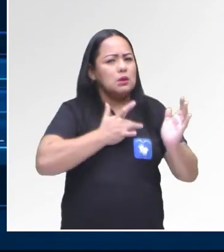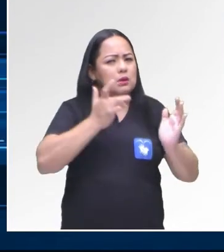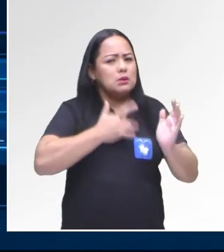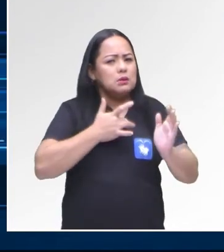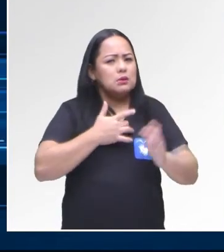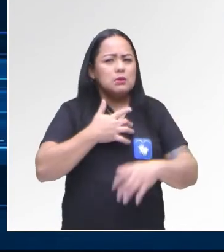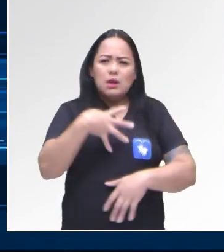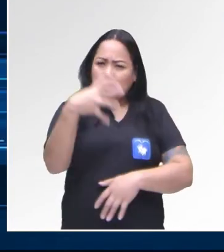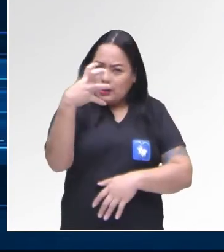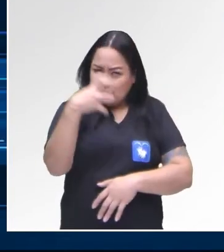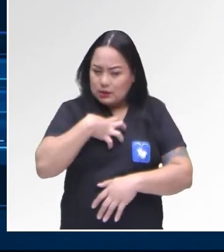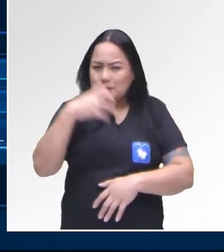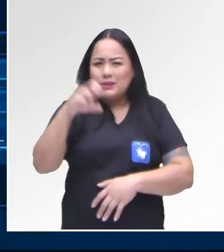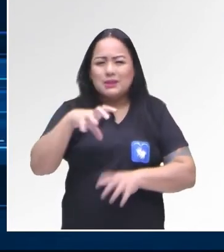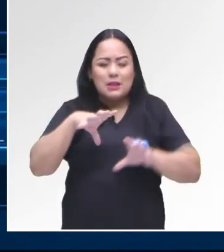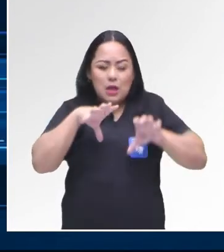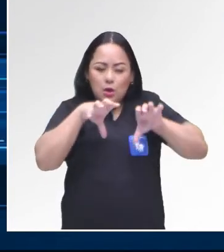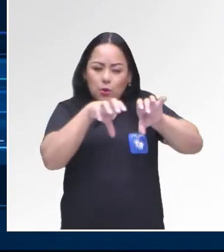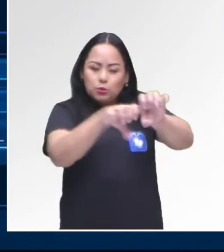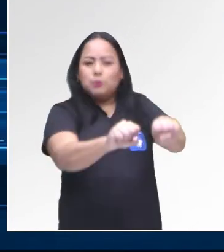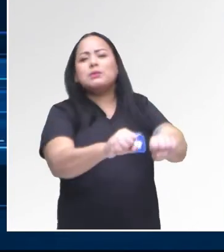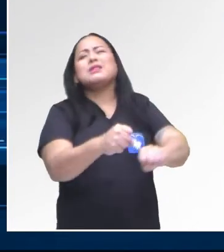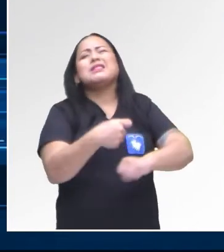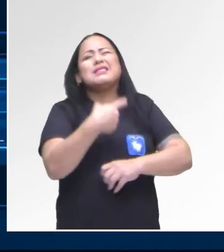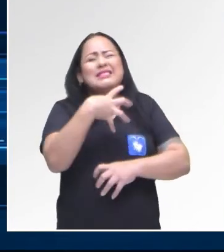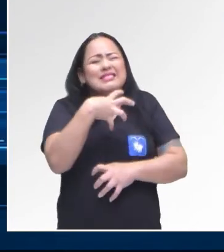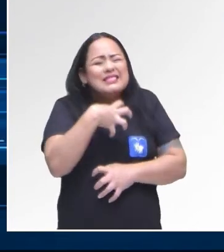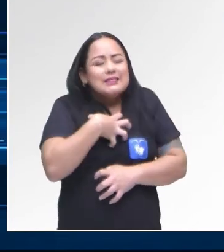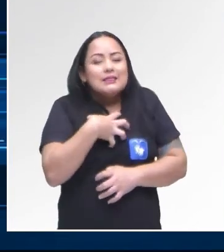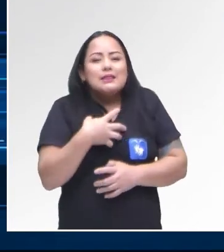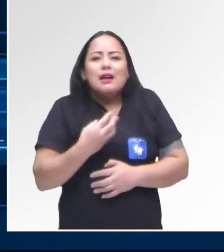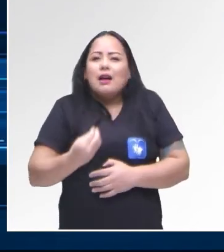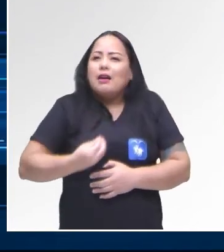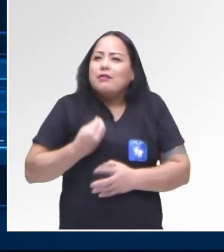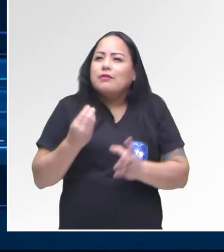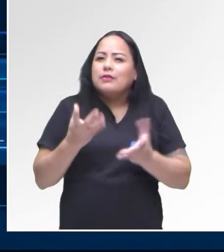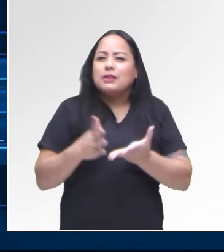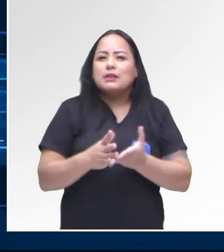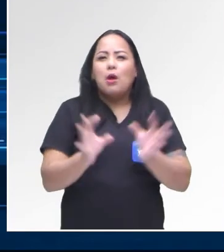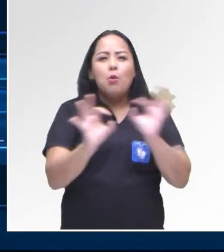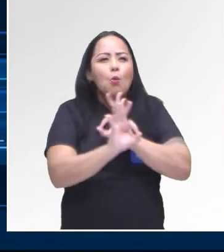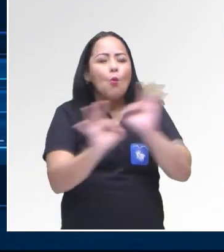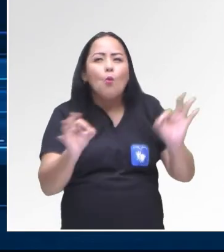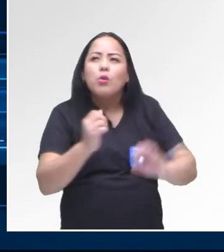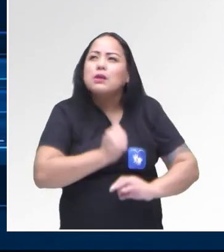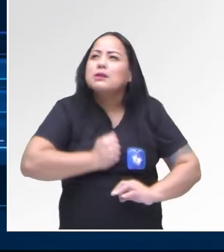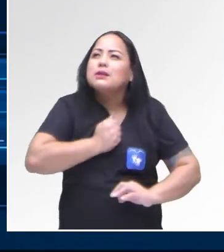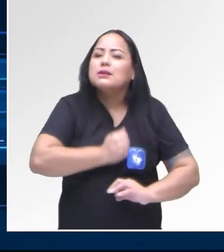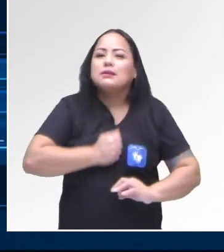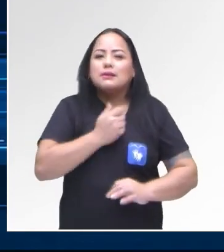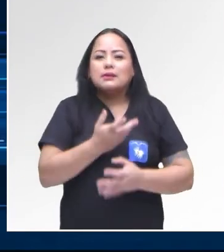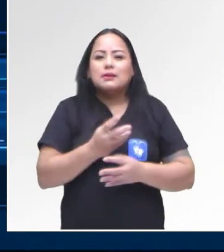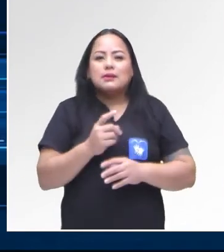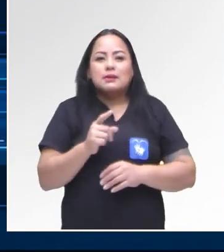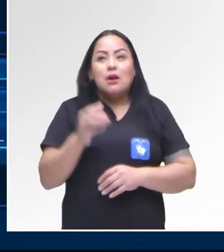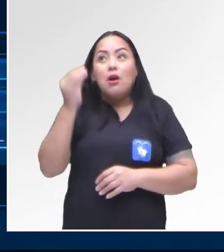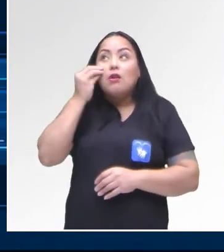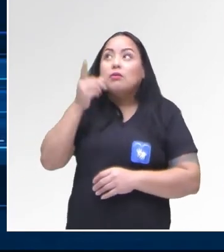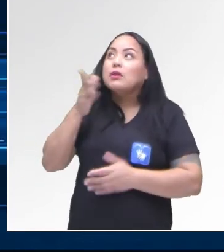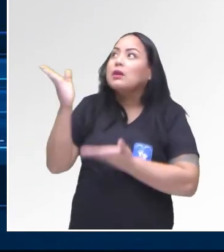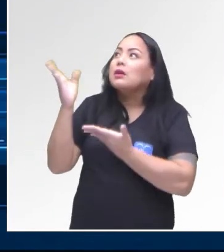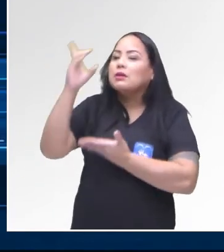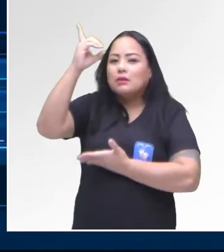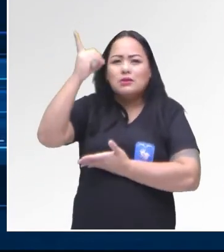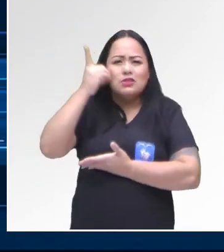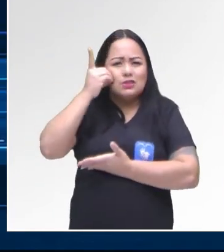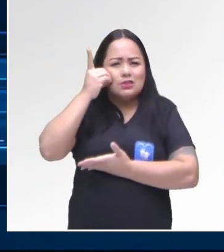aí que está dominando, coitado. A vida vazia, saudade sua. Olha só como está o dia. Não